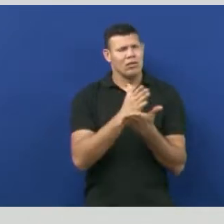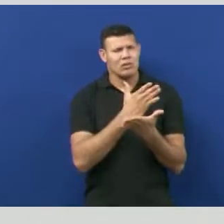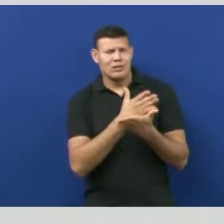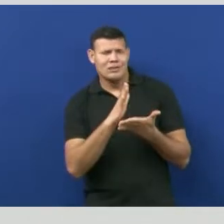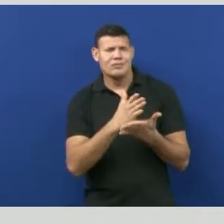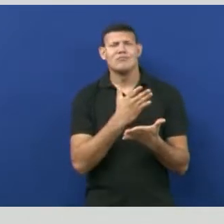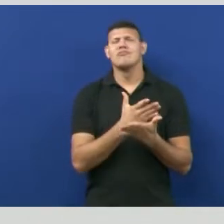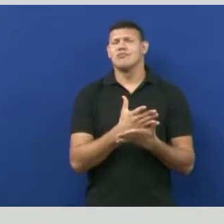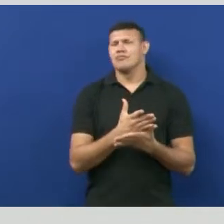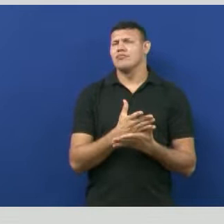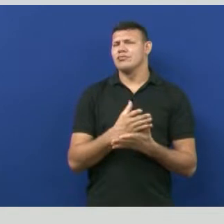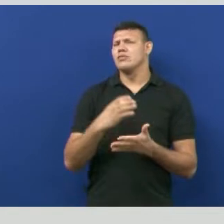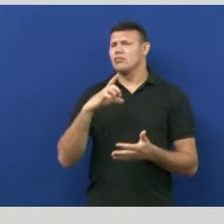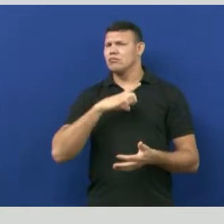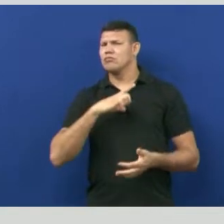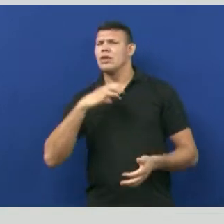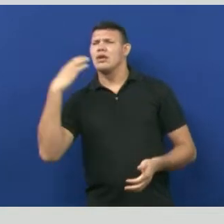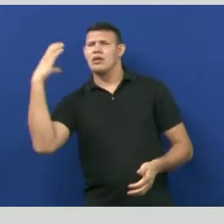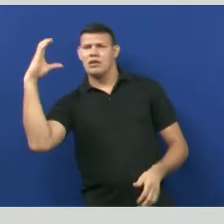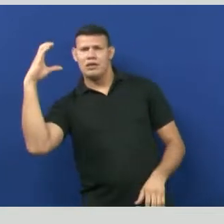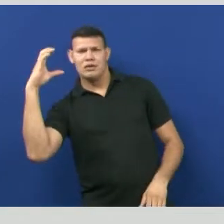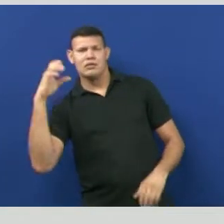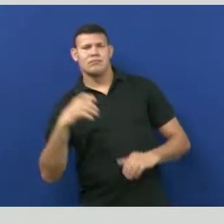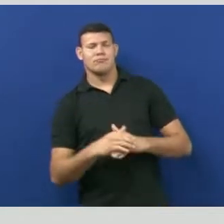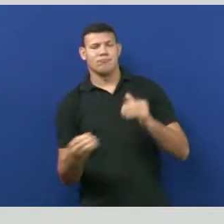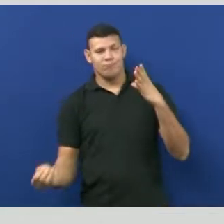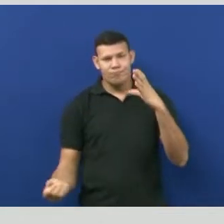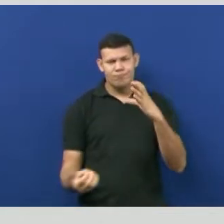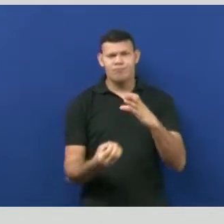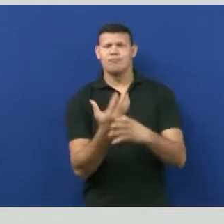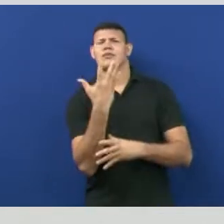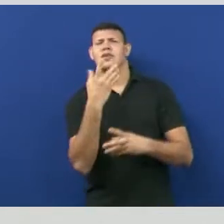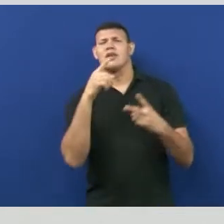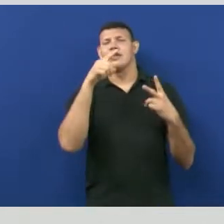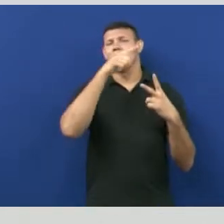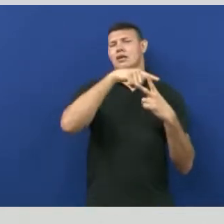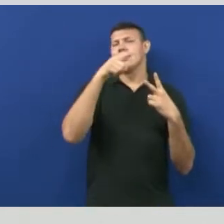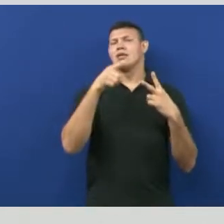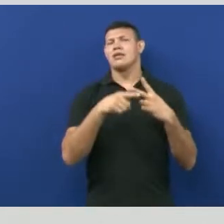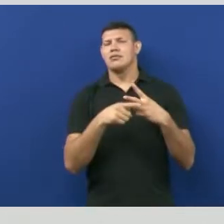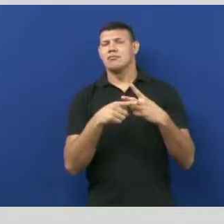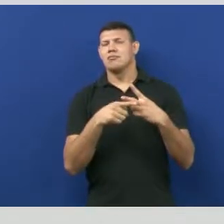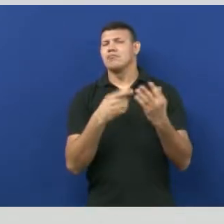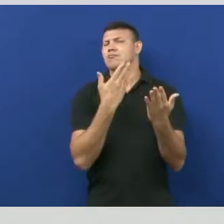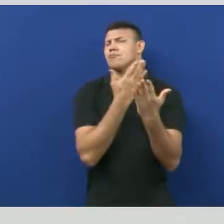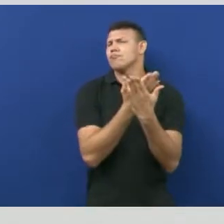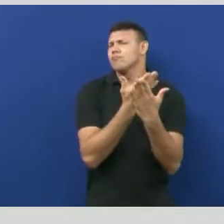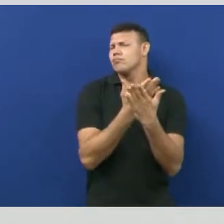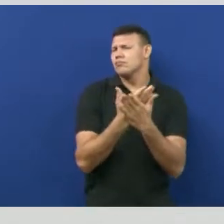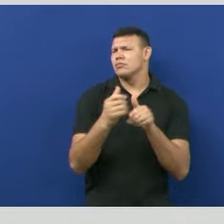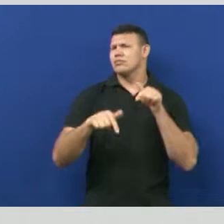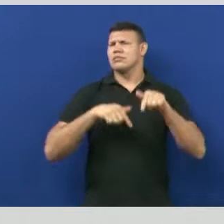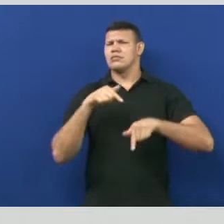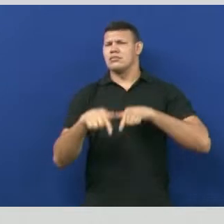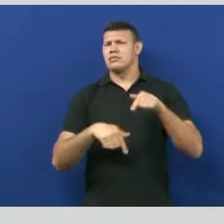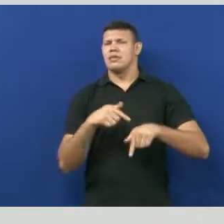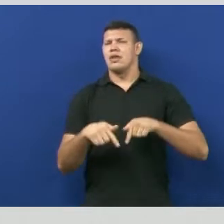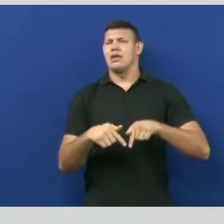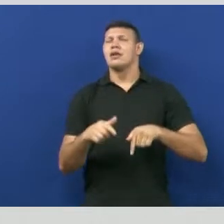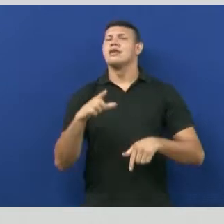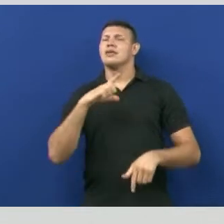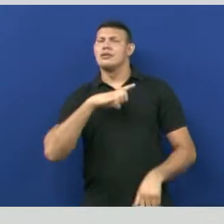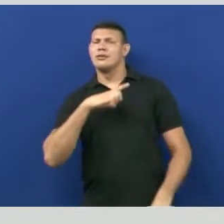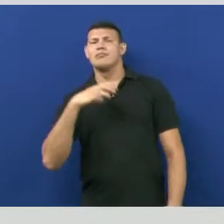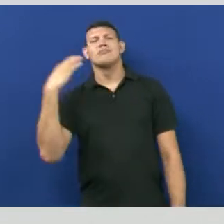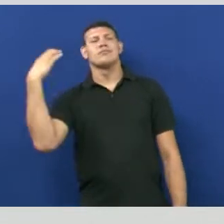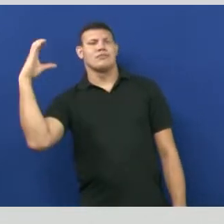inorgânicas. Assim, a gente percebe que surgiram os dois ramos importantes do estudo da química, a química inorgânica